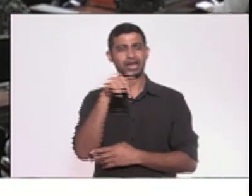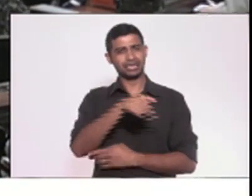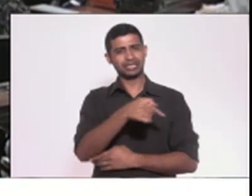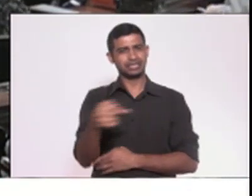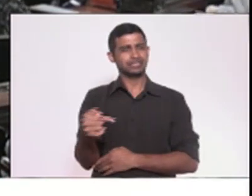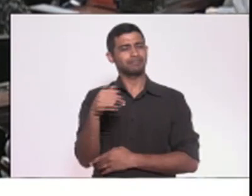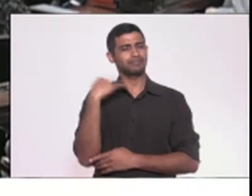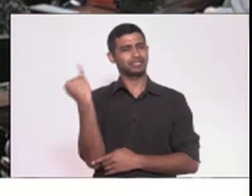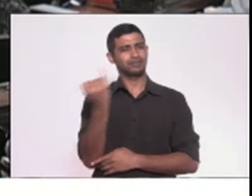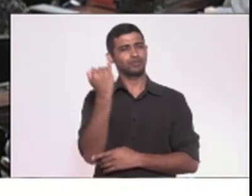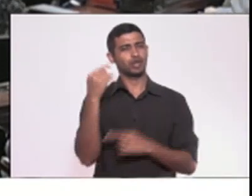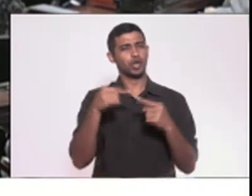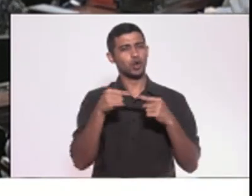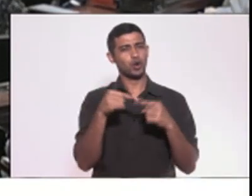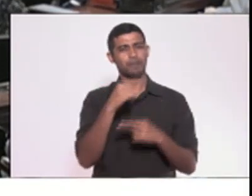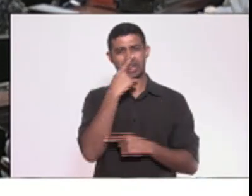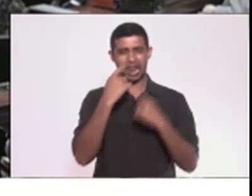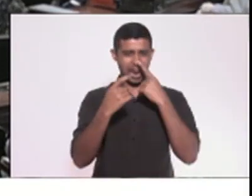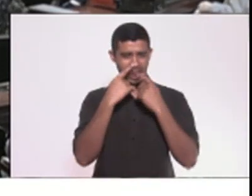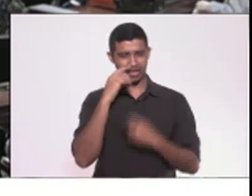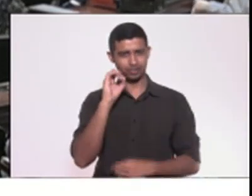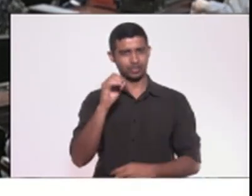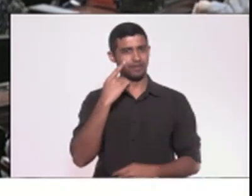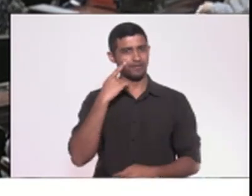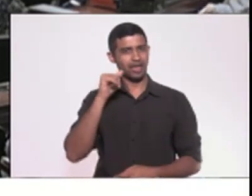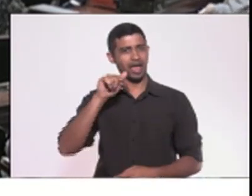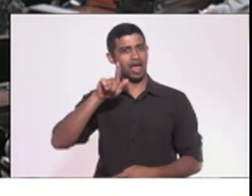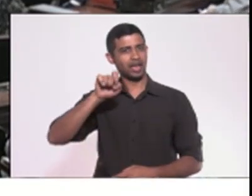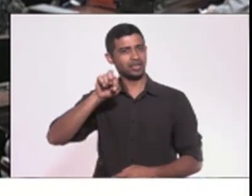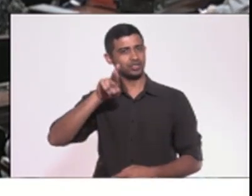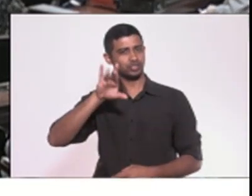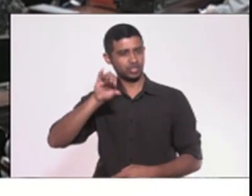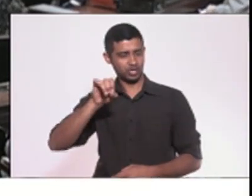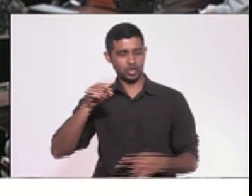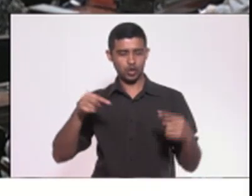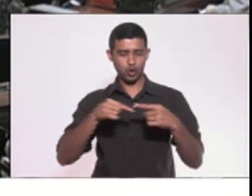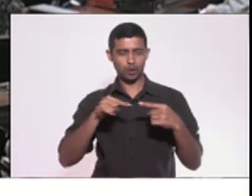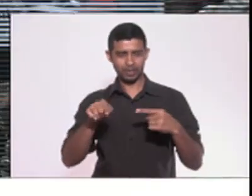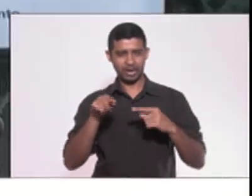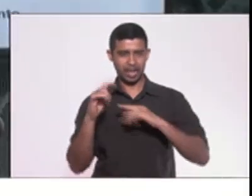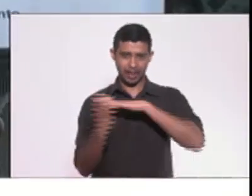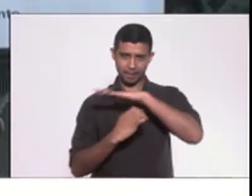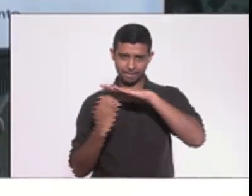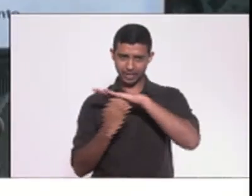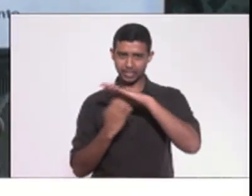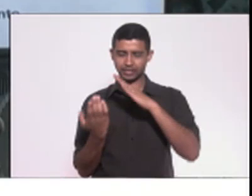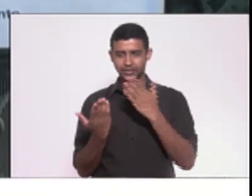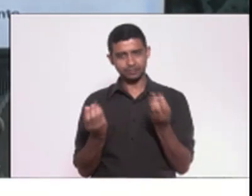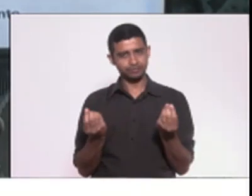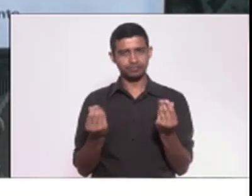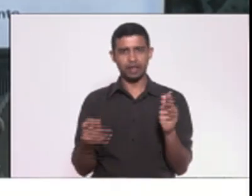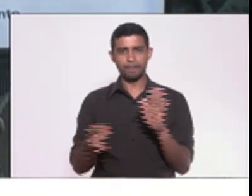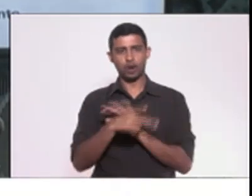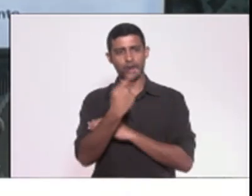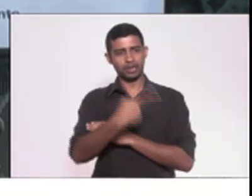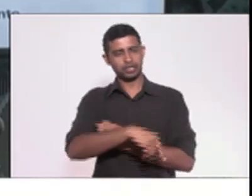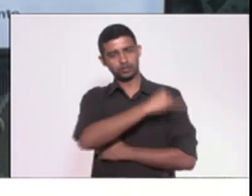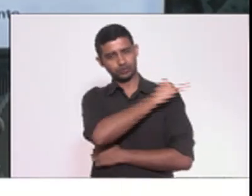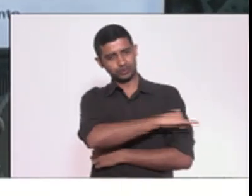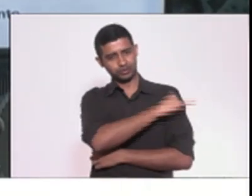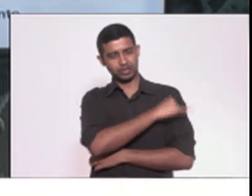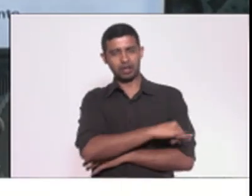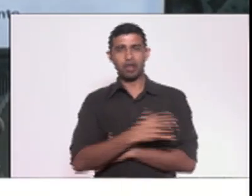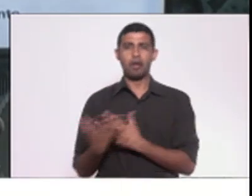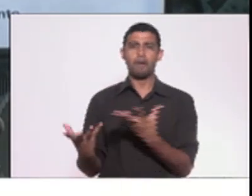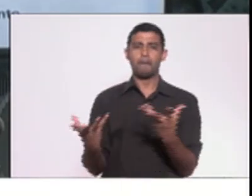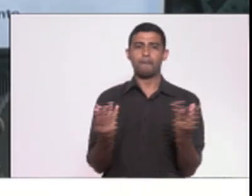tão importante. A AGRIO é a agência de fomento do Estado do Rio de Janeiro, né? Muitos não conhecem o